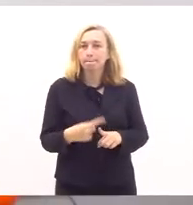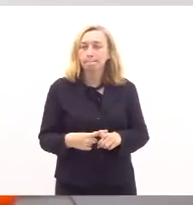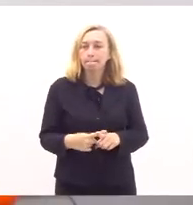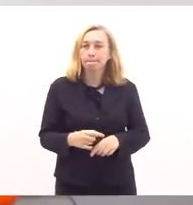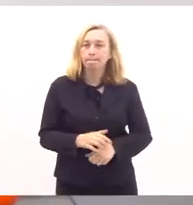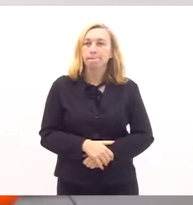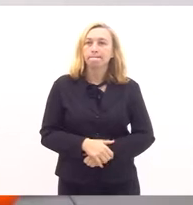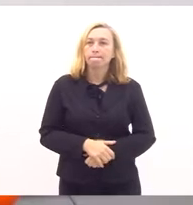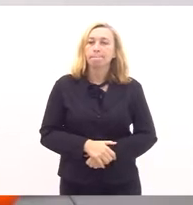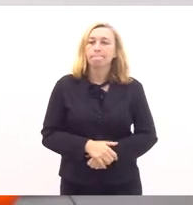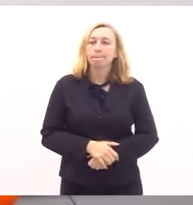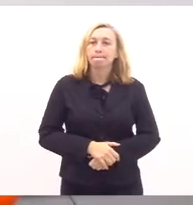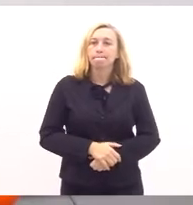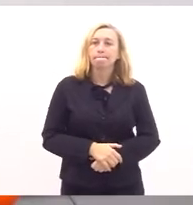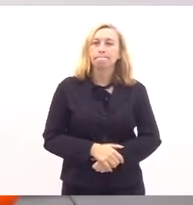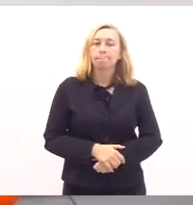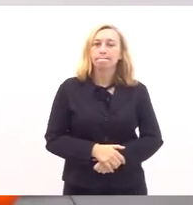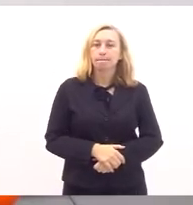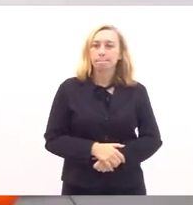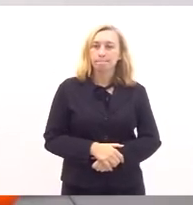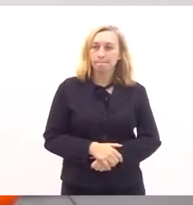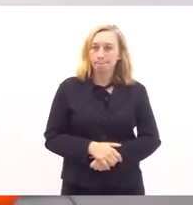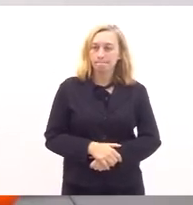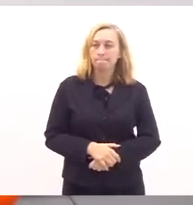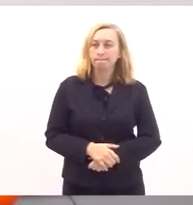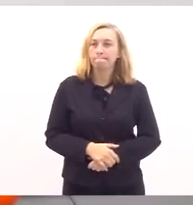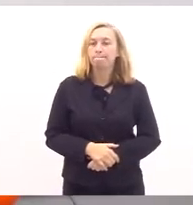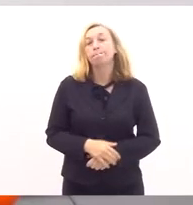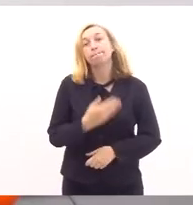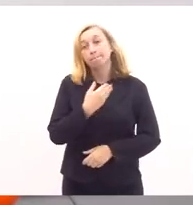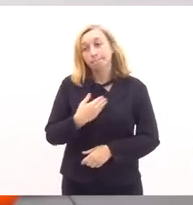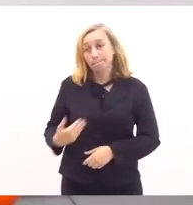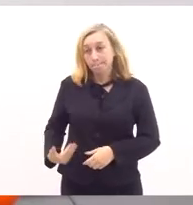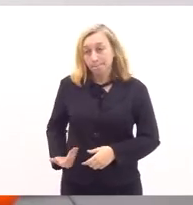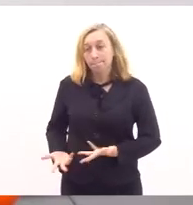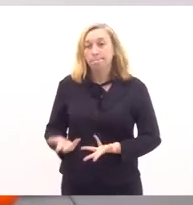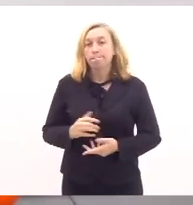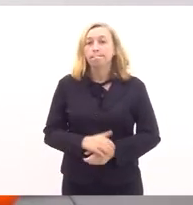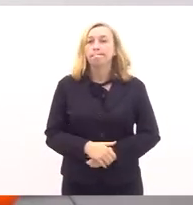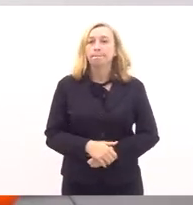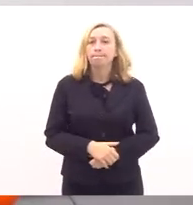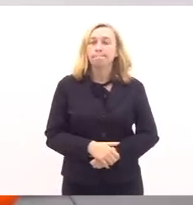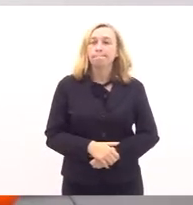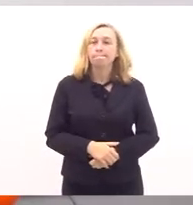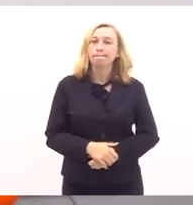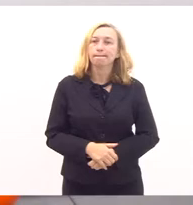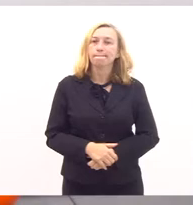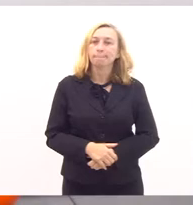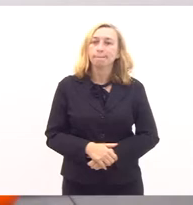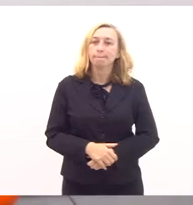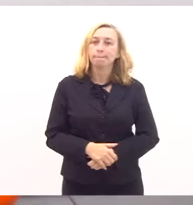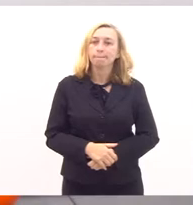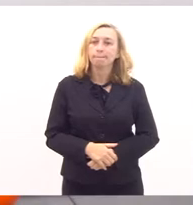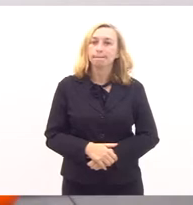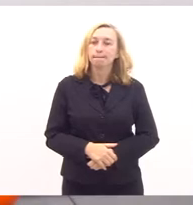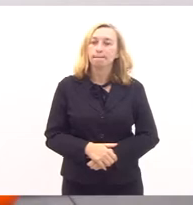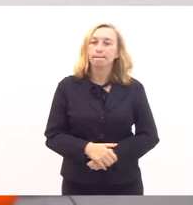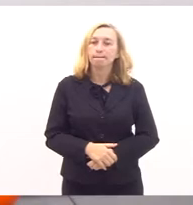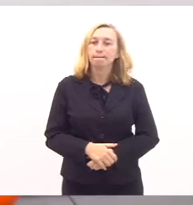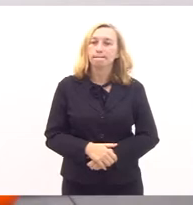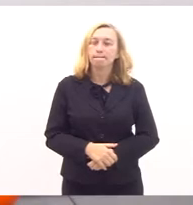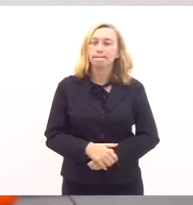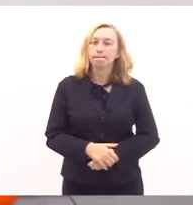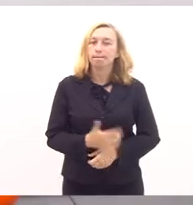gente teve uma rotatividade enorme, foi a tônica desse governo, uma rotatividade enorme, sem a efetivação